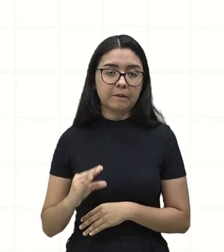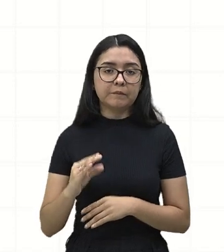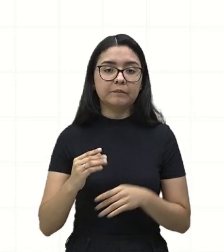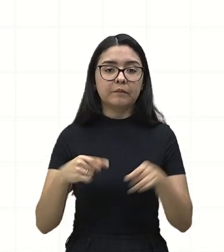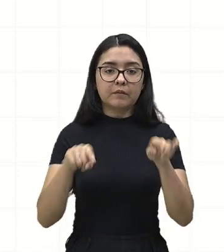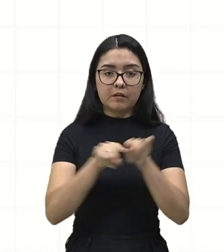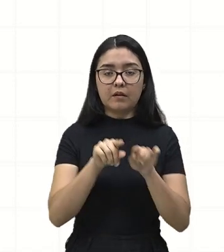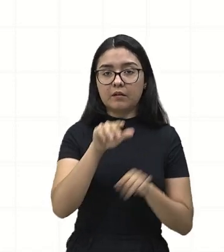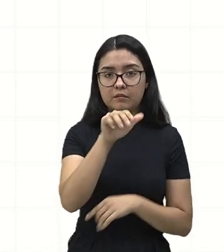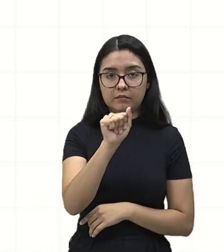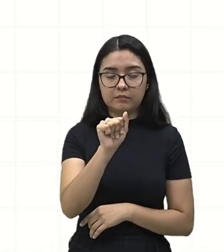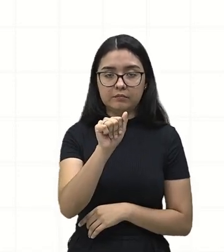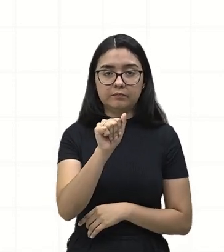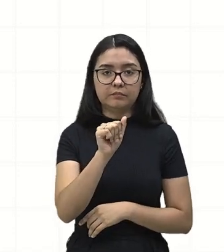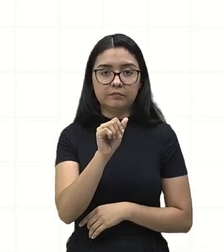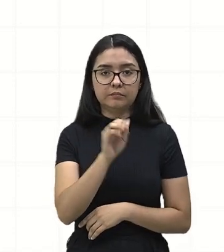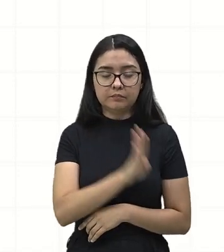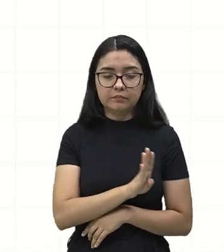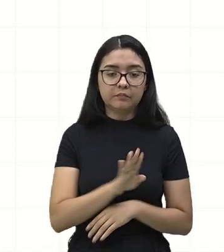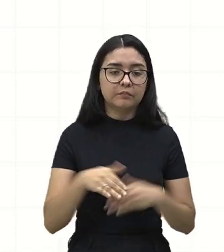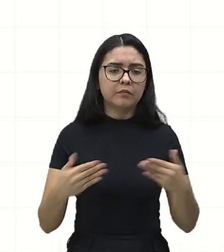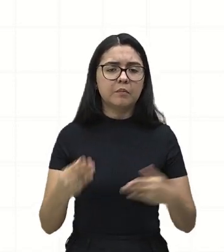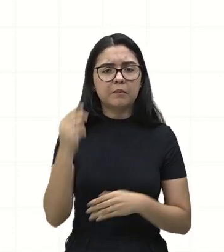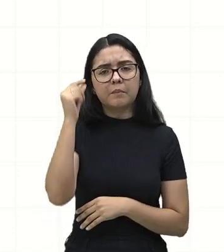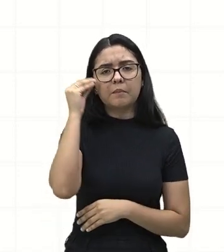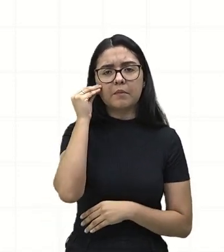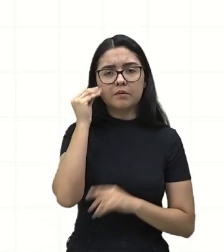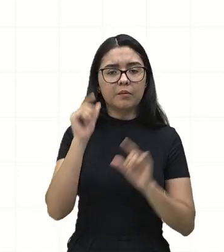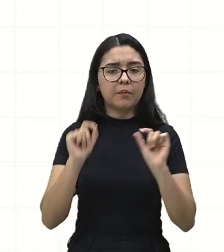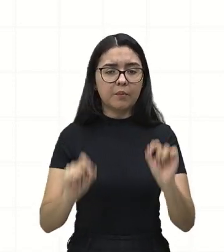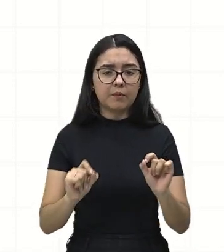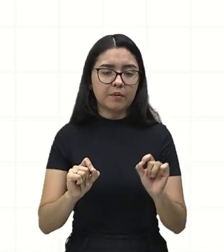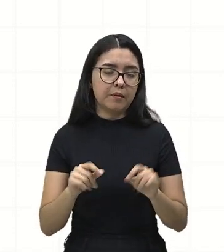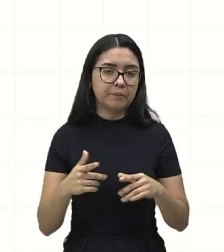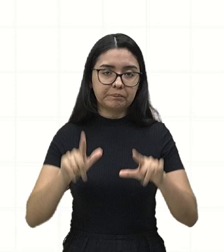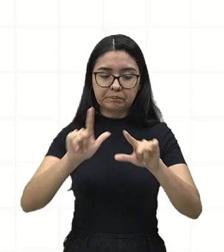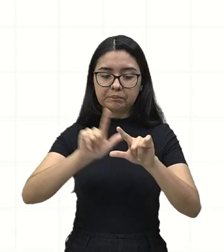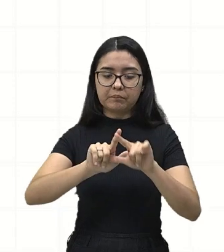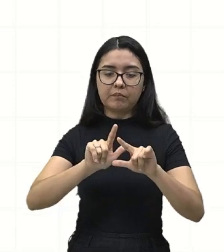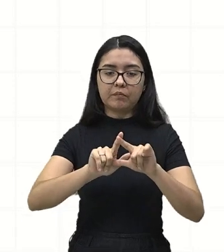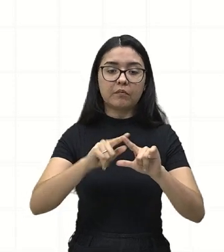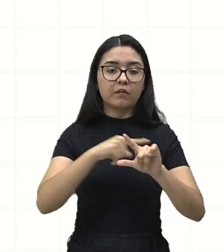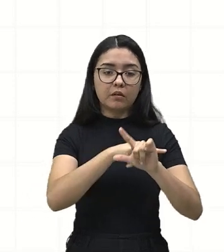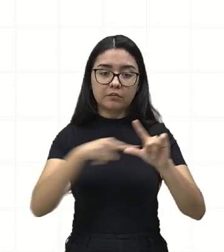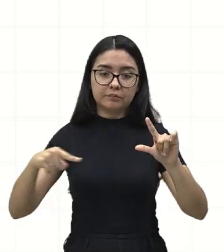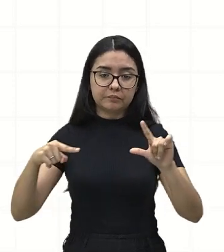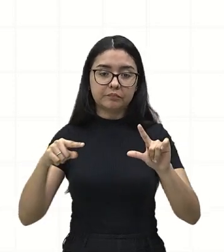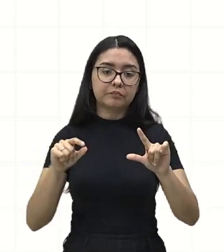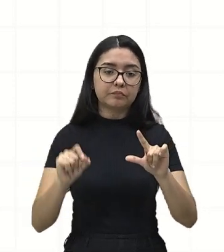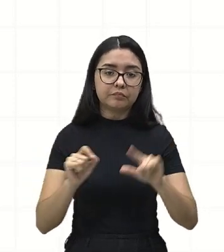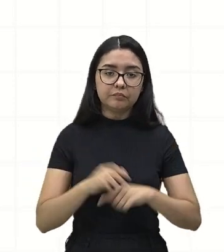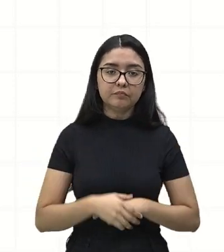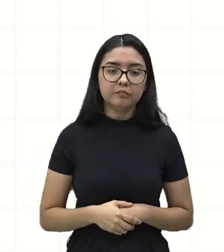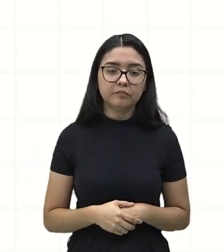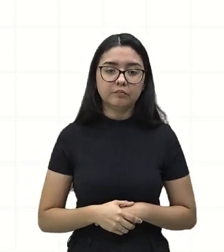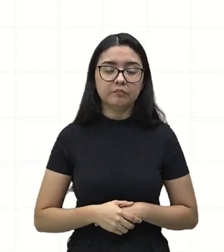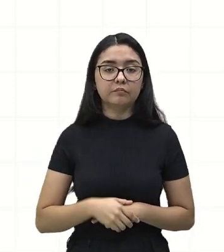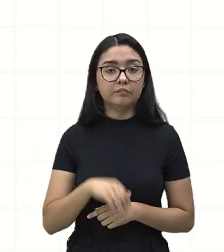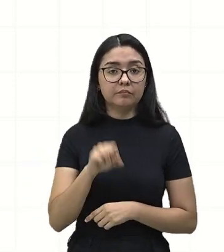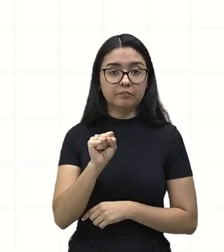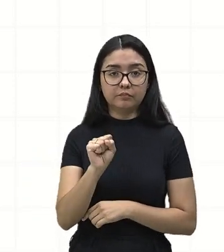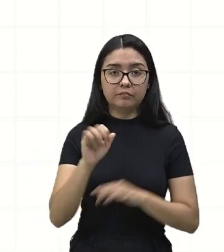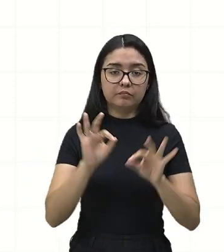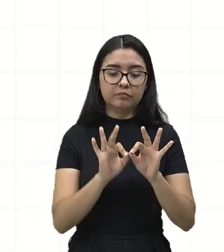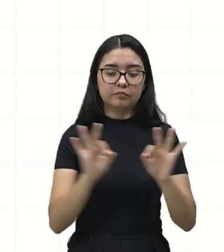Se traçarmos uma reta, se traçarmos pelo vértice A uma reta S e